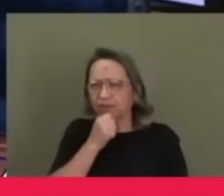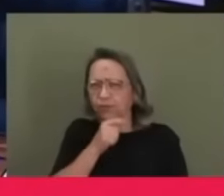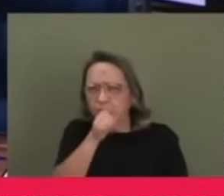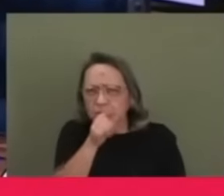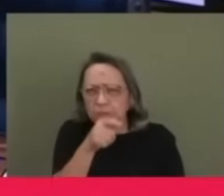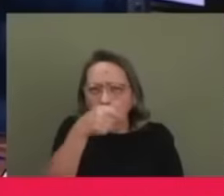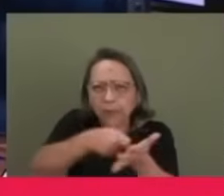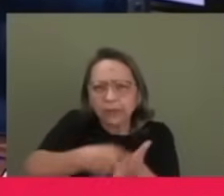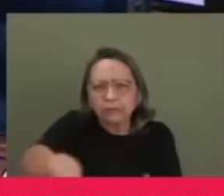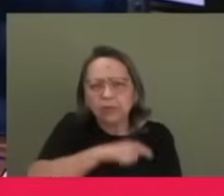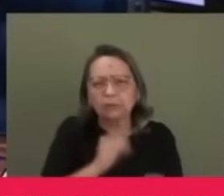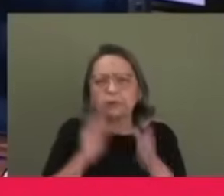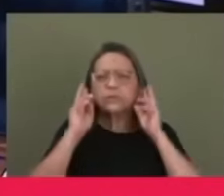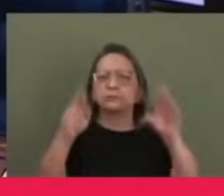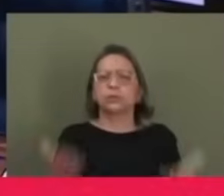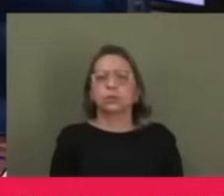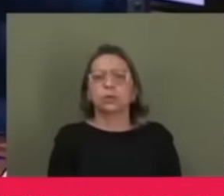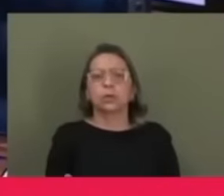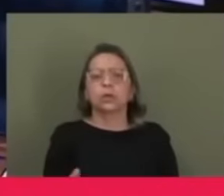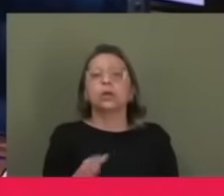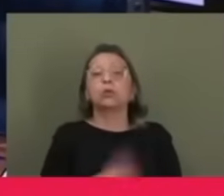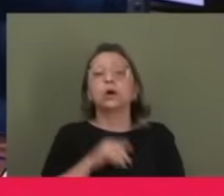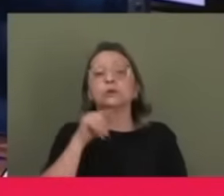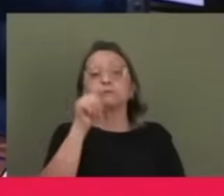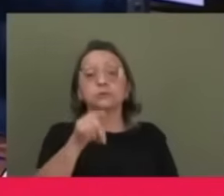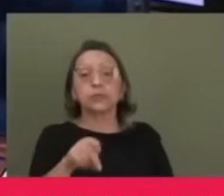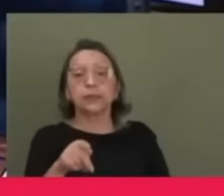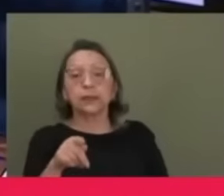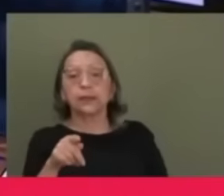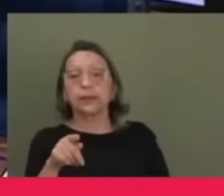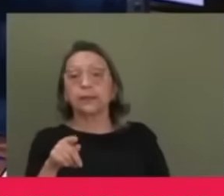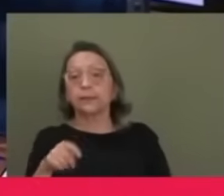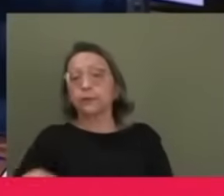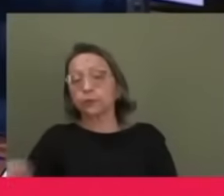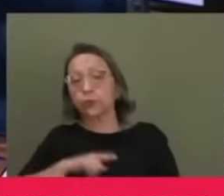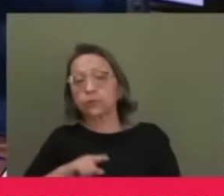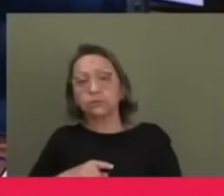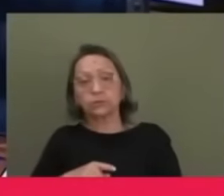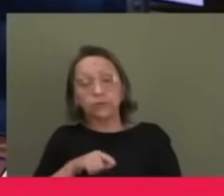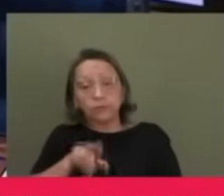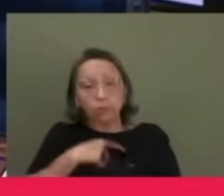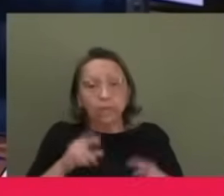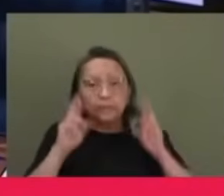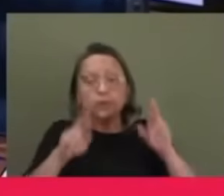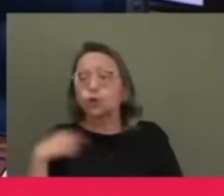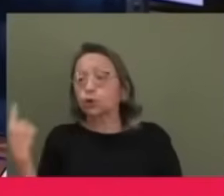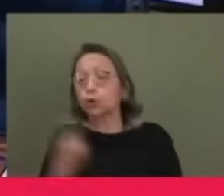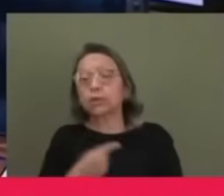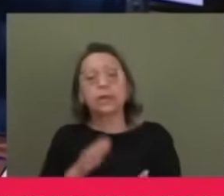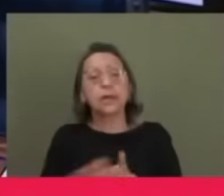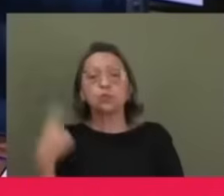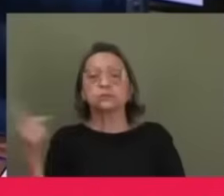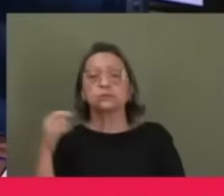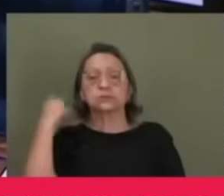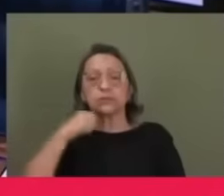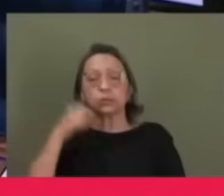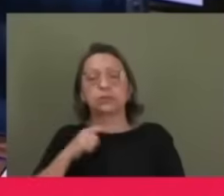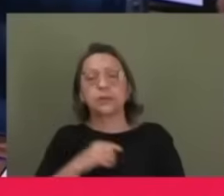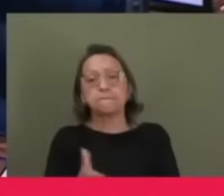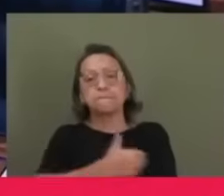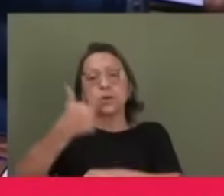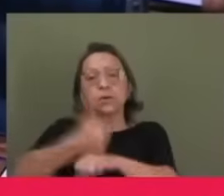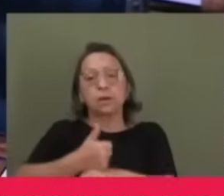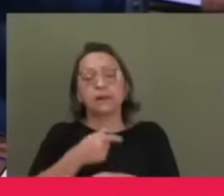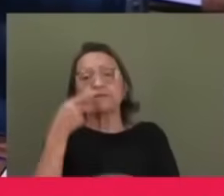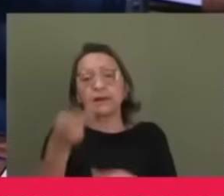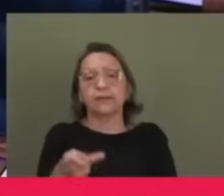na parede com uma falta de respeito muito grande. E quando Vossa Excelência é desrespeitada, nós senadores somos desrespeitados. Então nenhum senador aqui tem moral